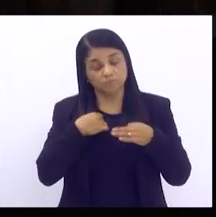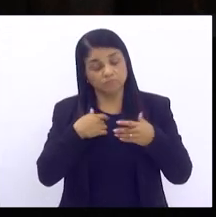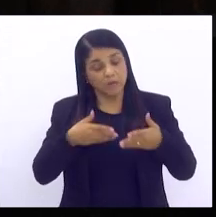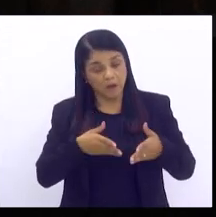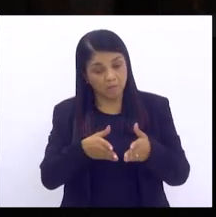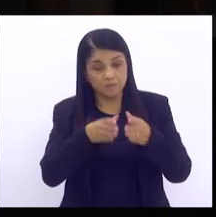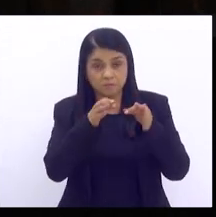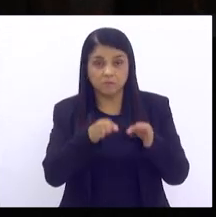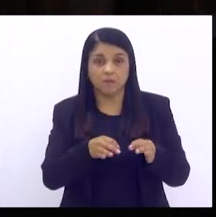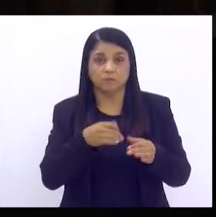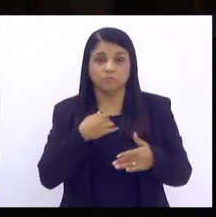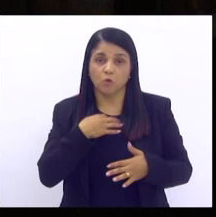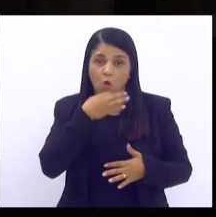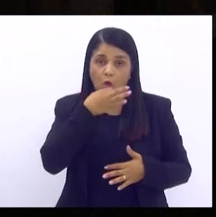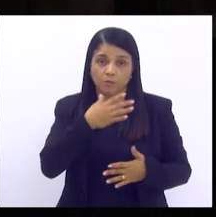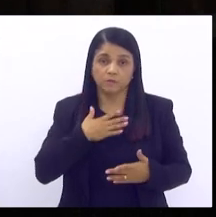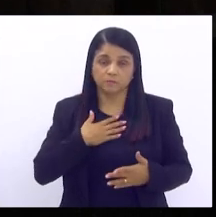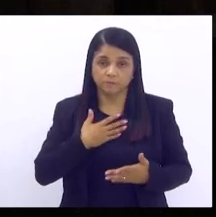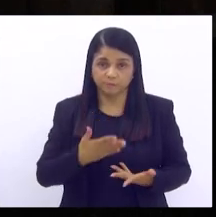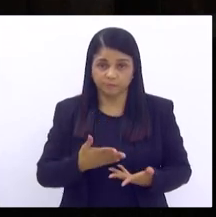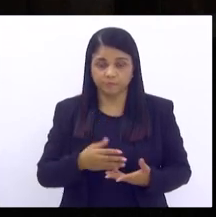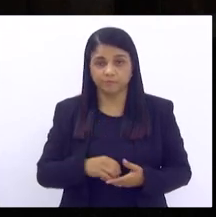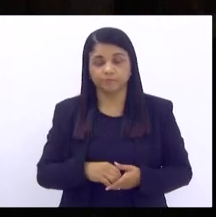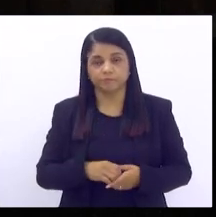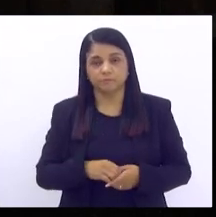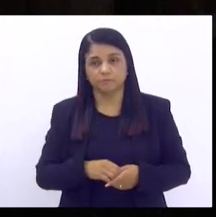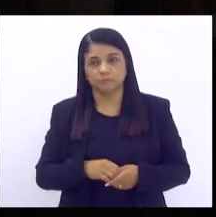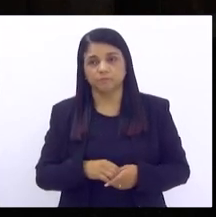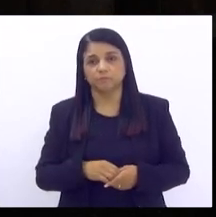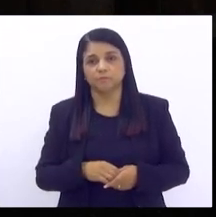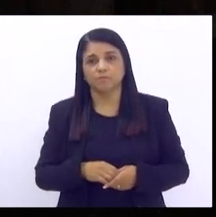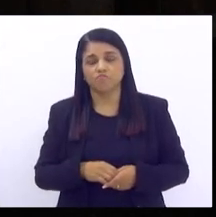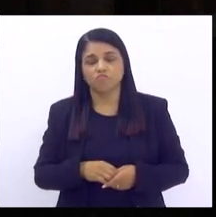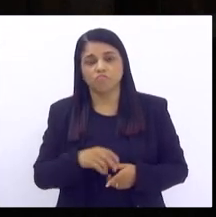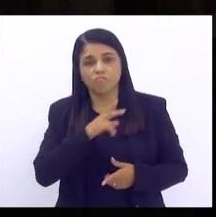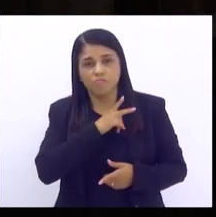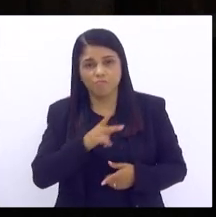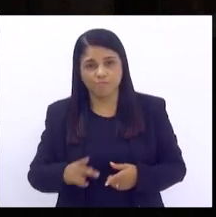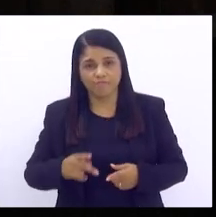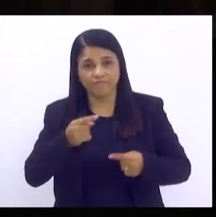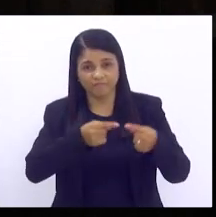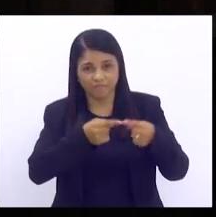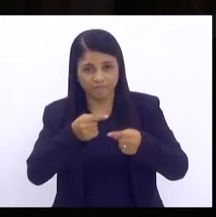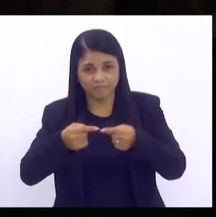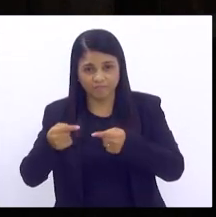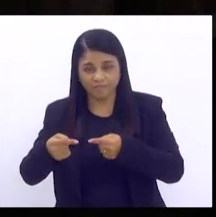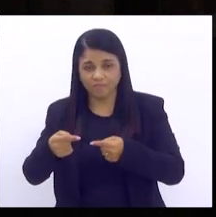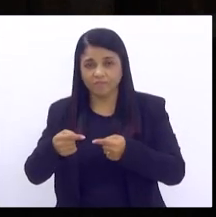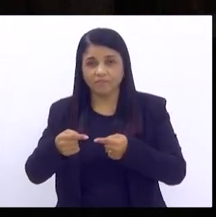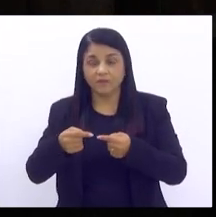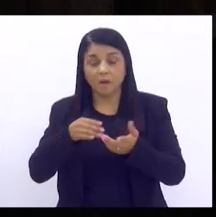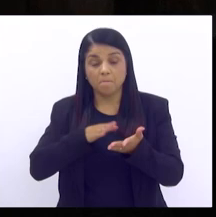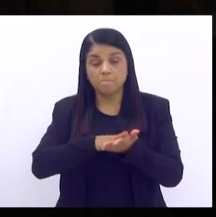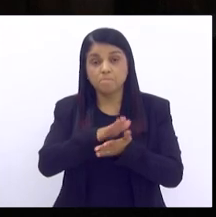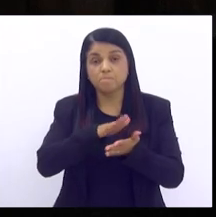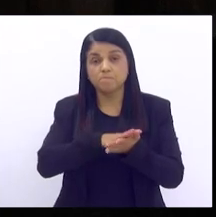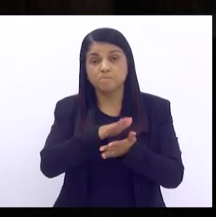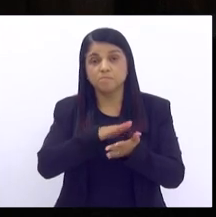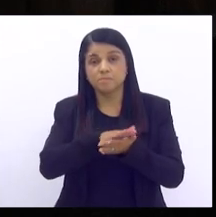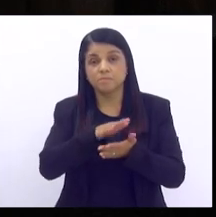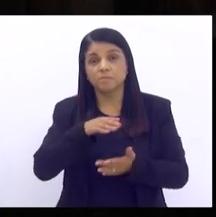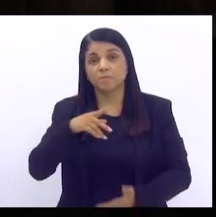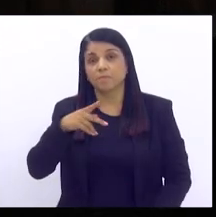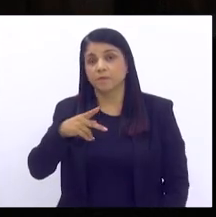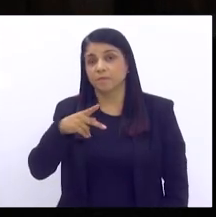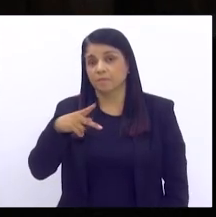caminho. Então, trazer isso aqui à tona, senhor presidente, porque exatamente está publicado o PPA